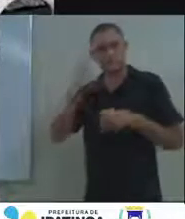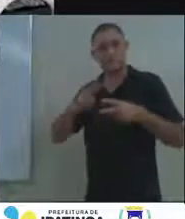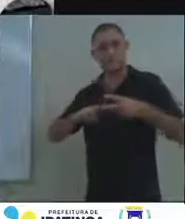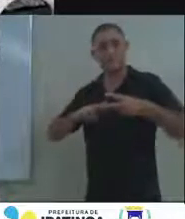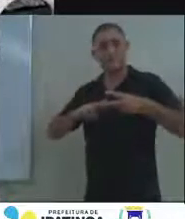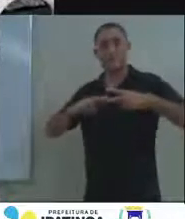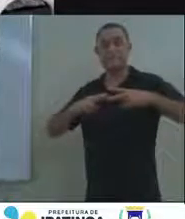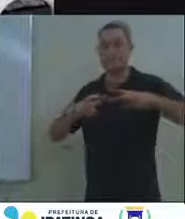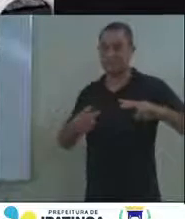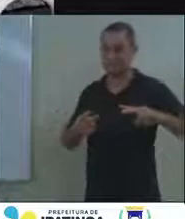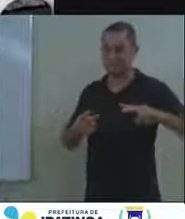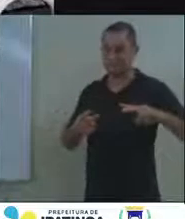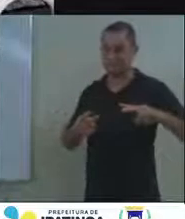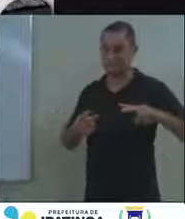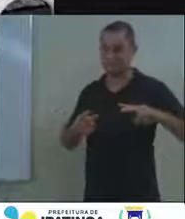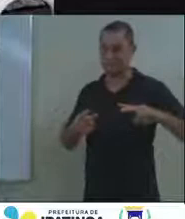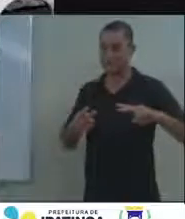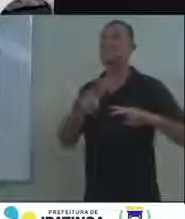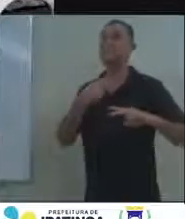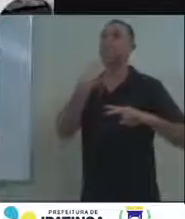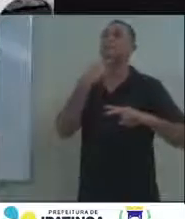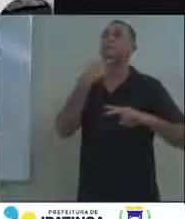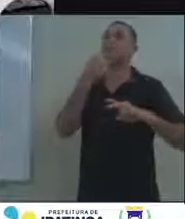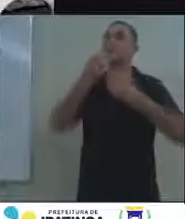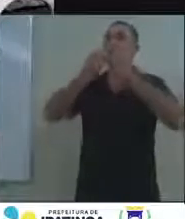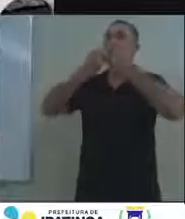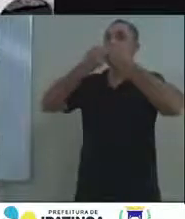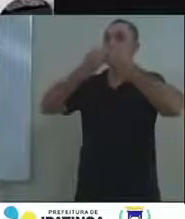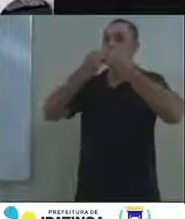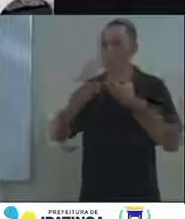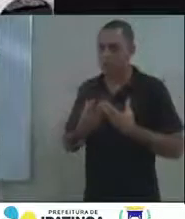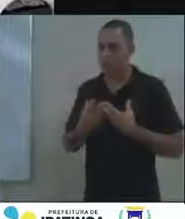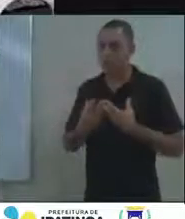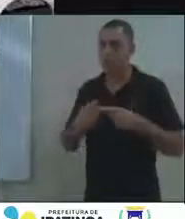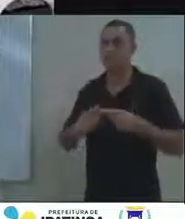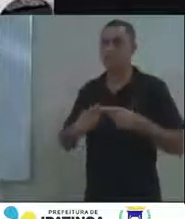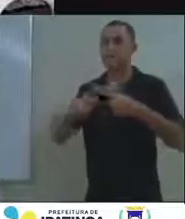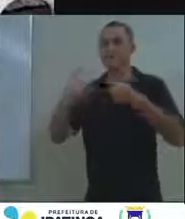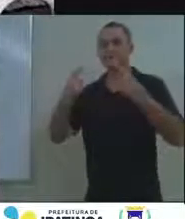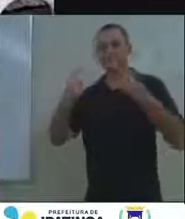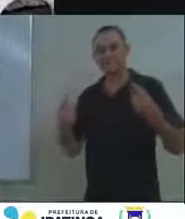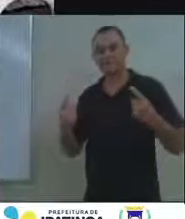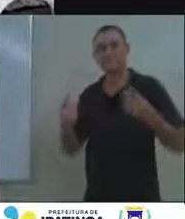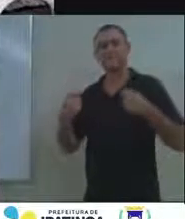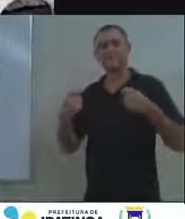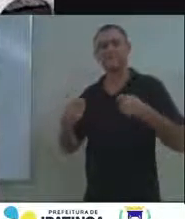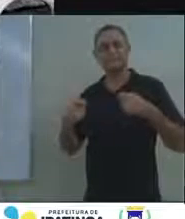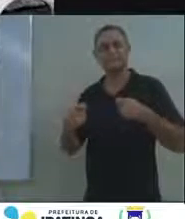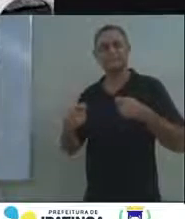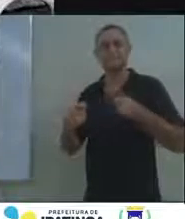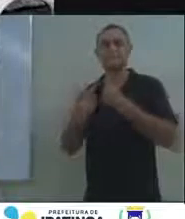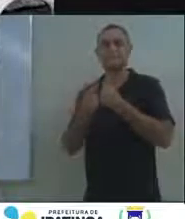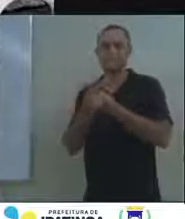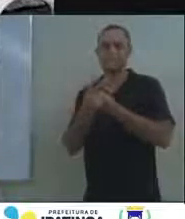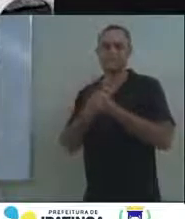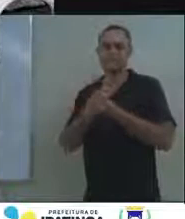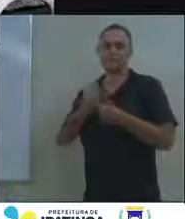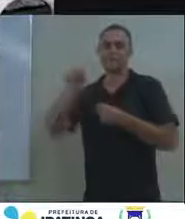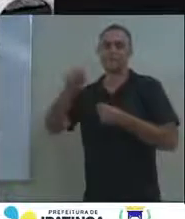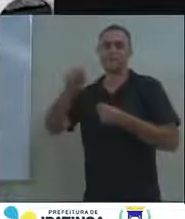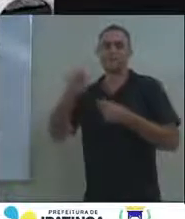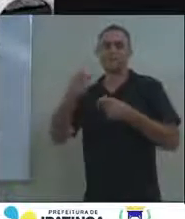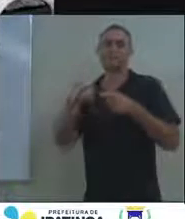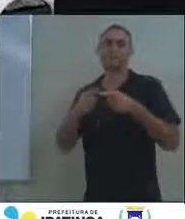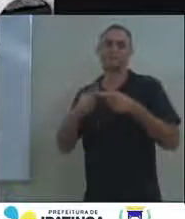geneticamente favorável, se eu não tiver um preparo, eu posso gerar um problema de voz. Alguns com mais, outros